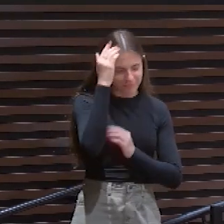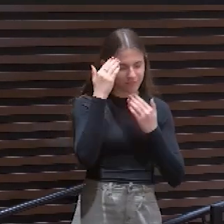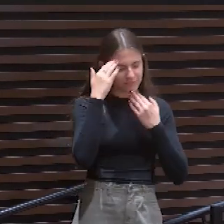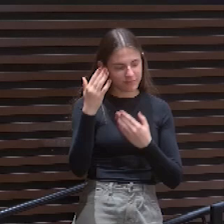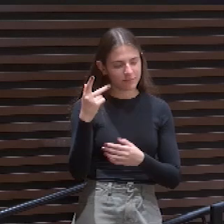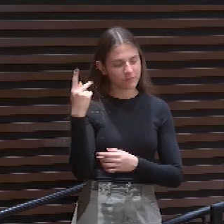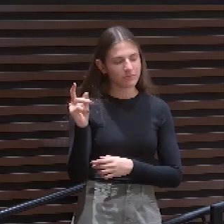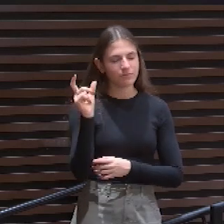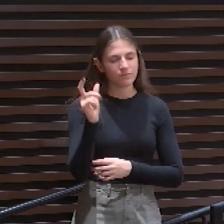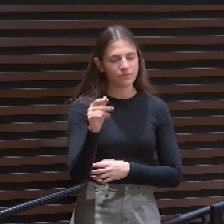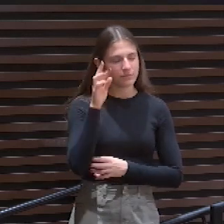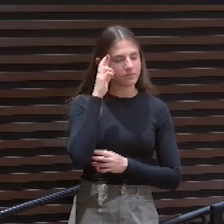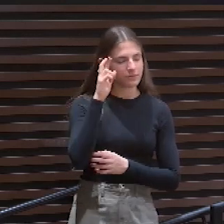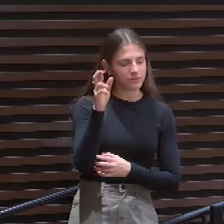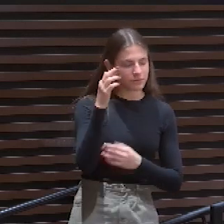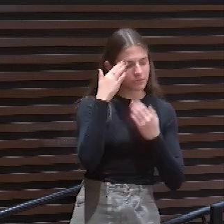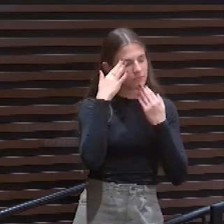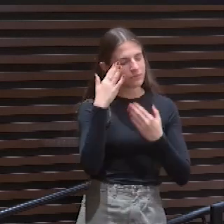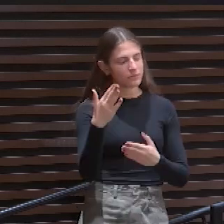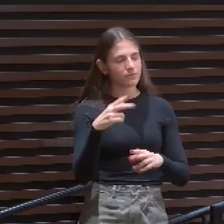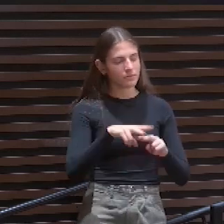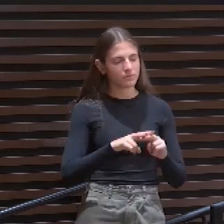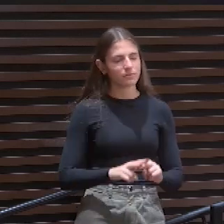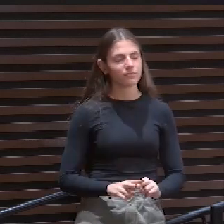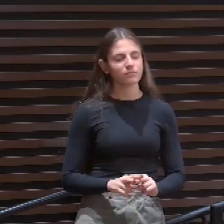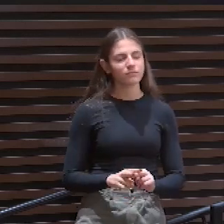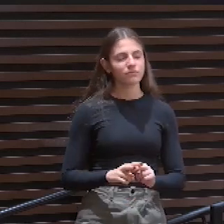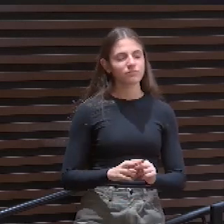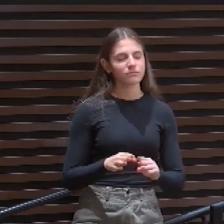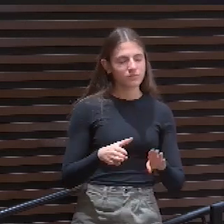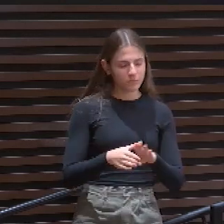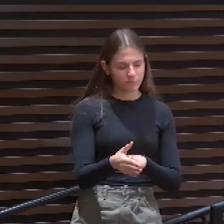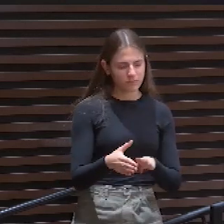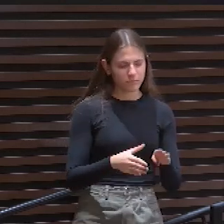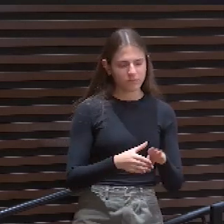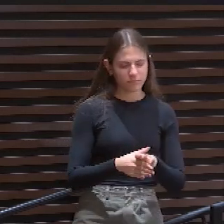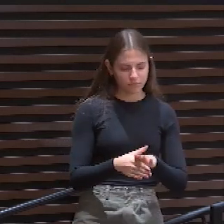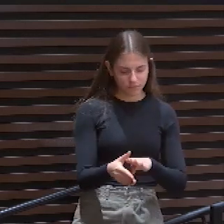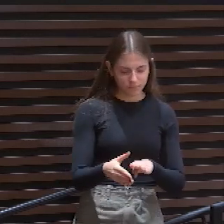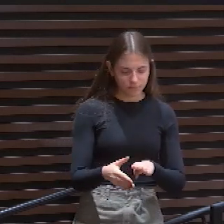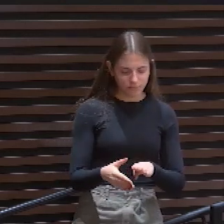Senhor. Obrigado pela tua exortação, ó